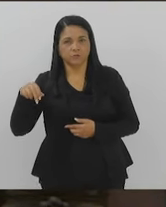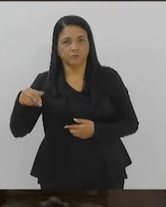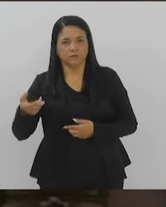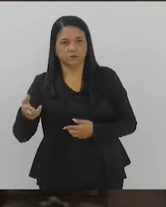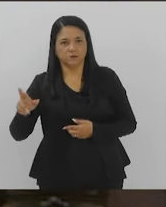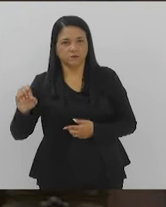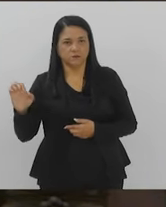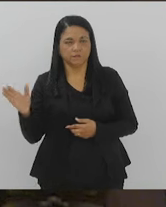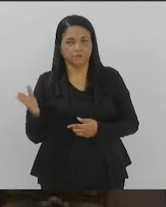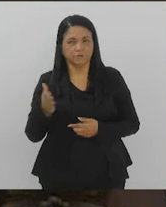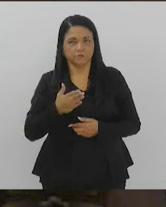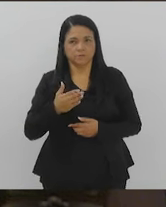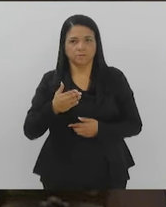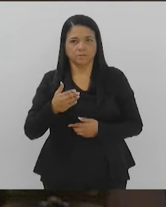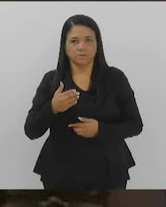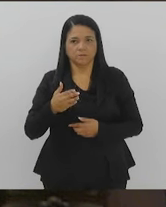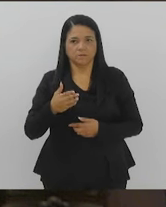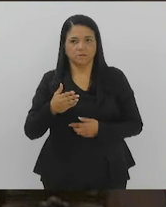pastor